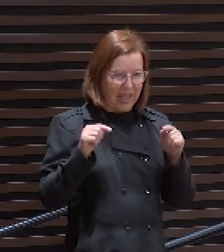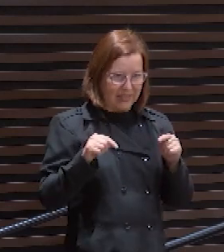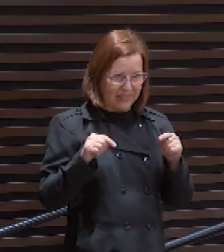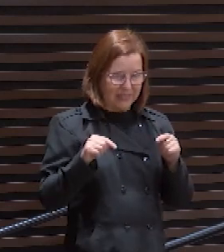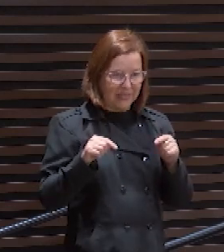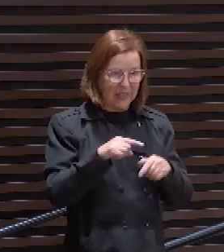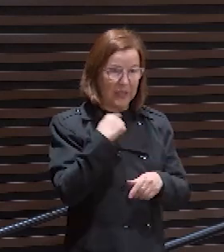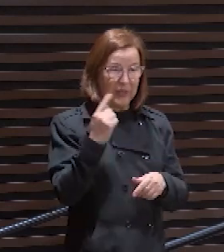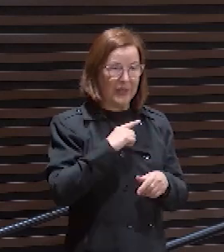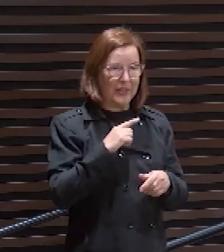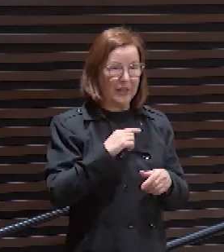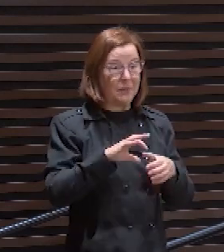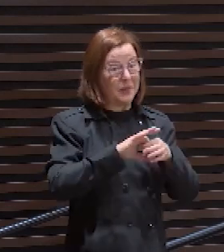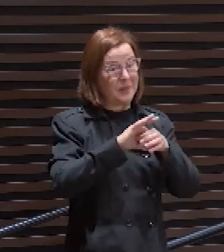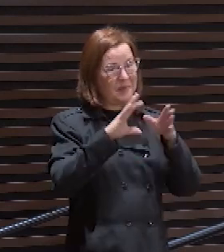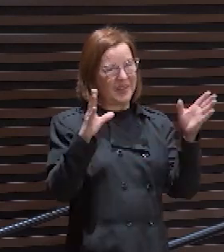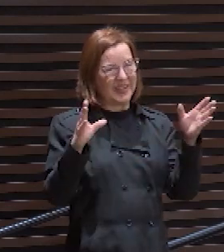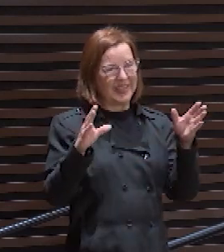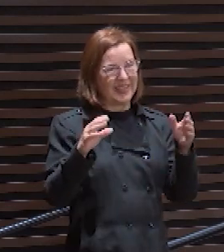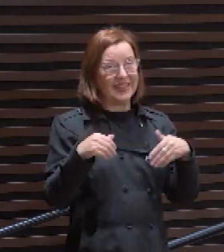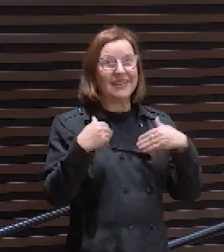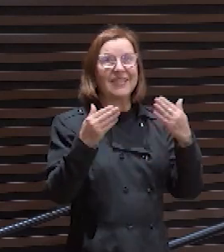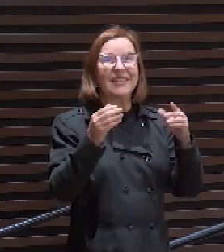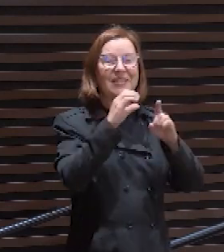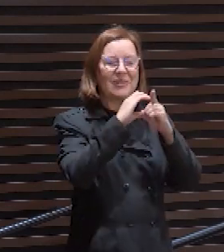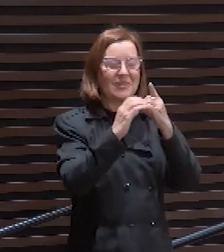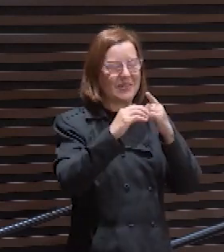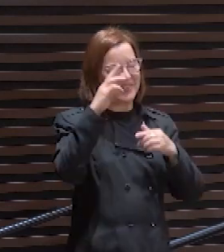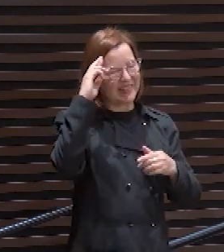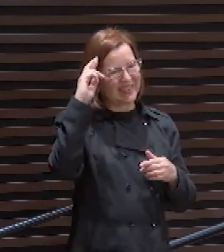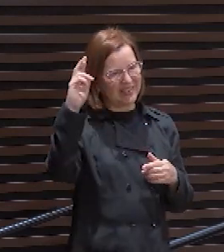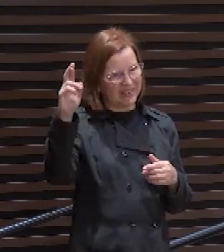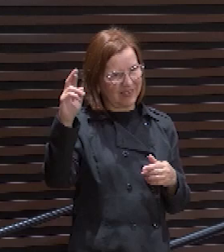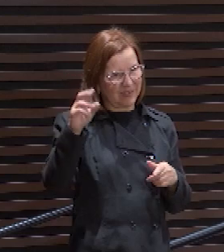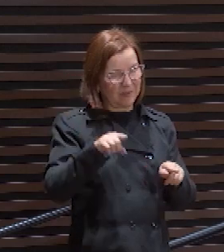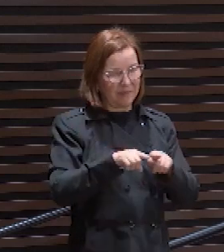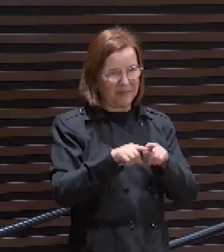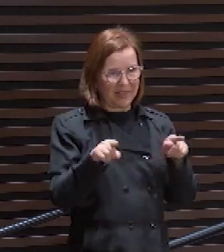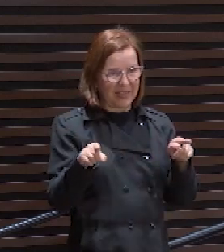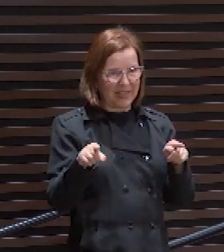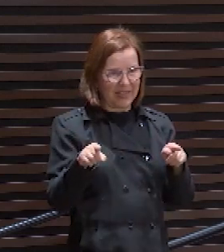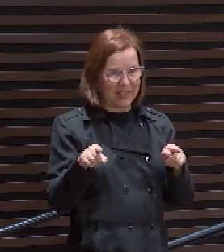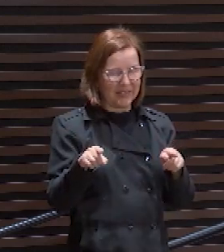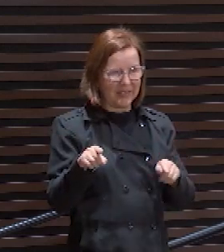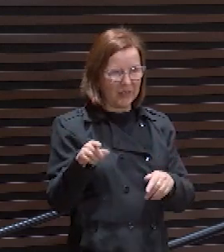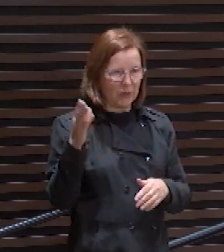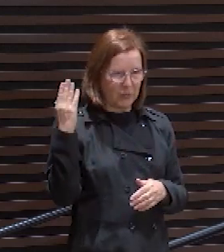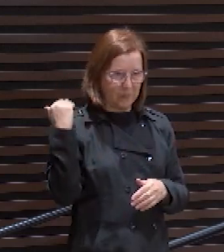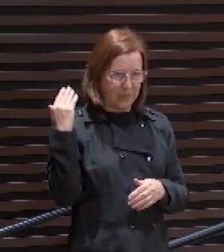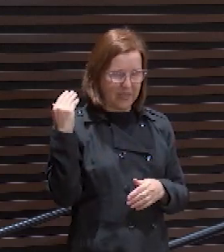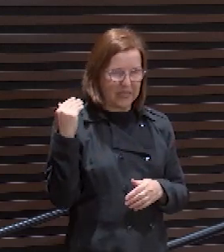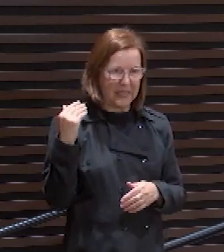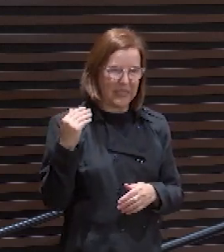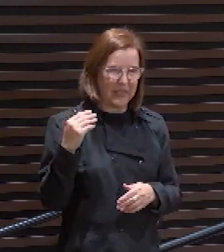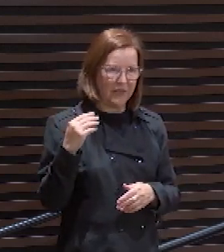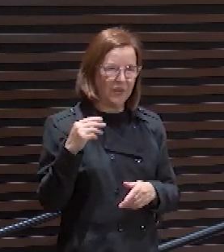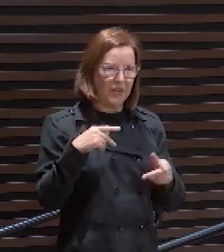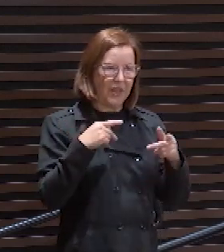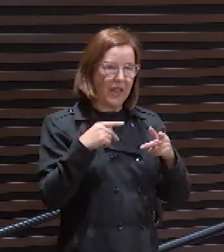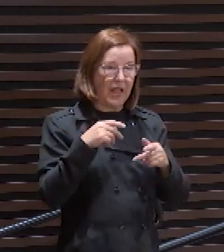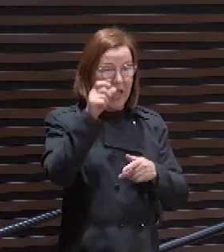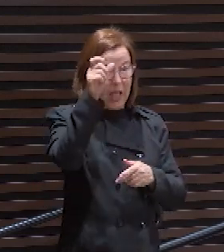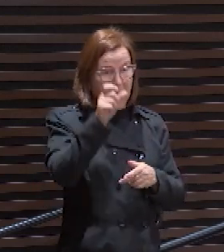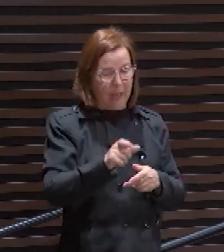por exemplo, de cultuarmos ao Senhor. Porém, irmãos, naquela época da história, dizer que é um